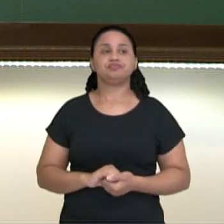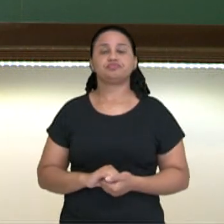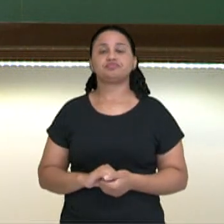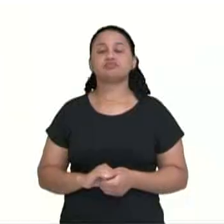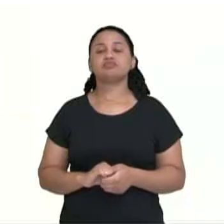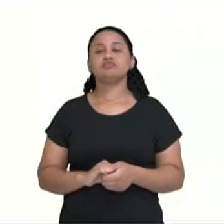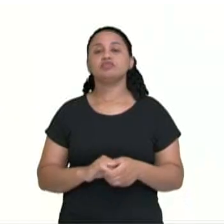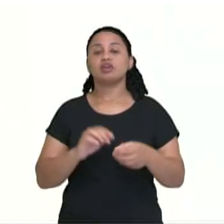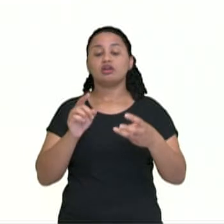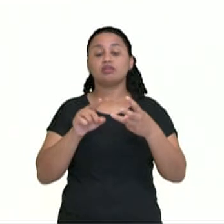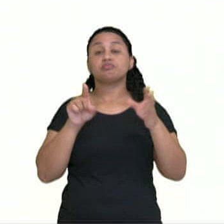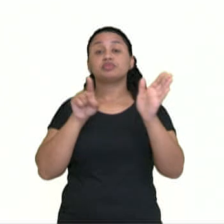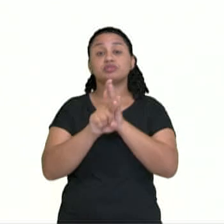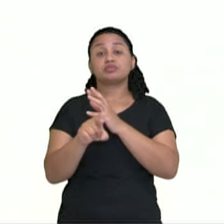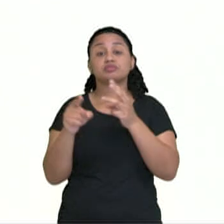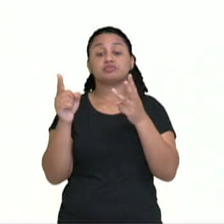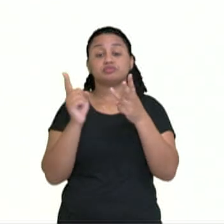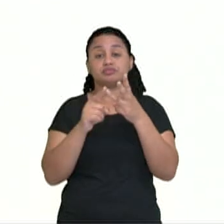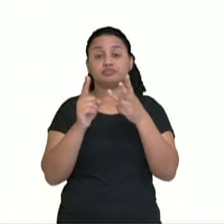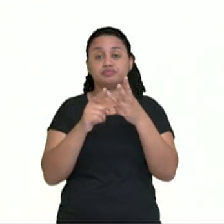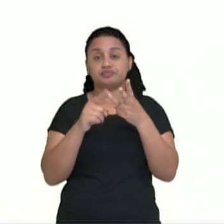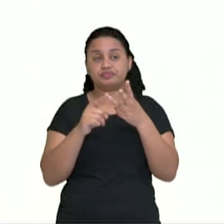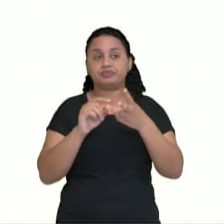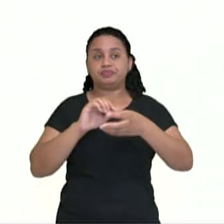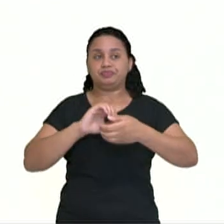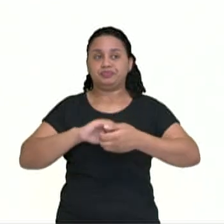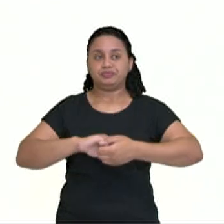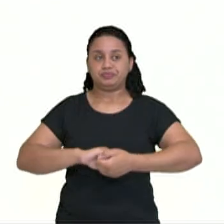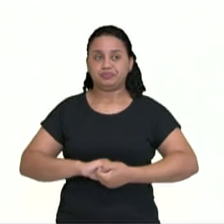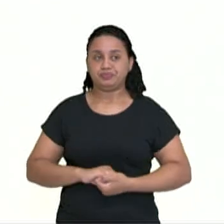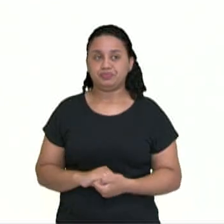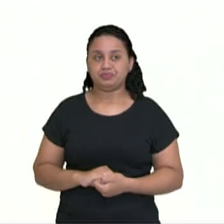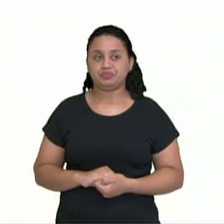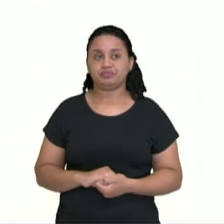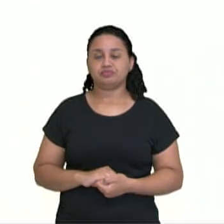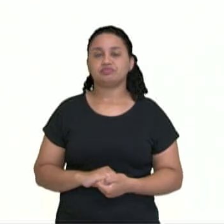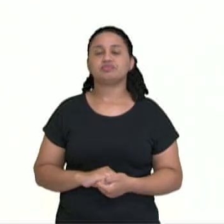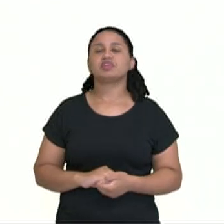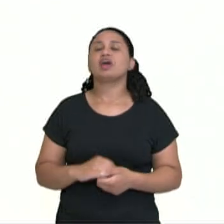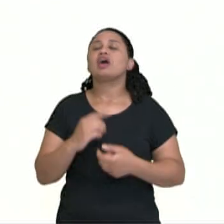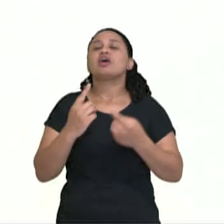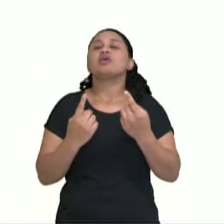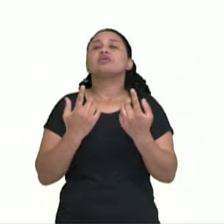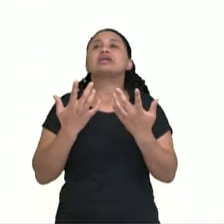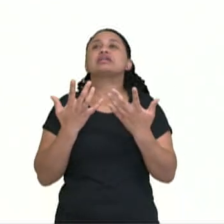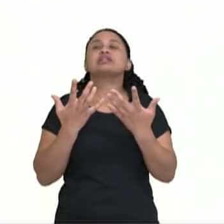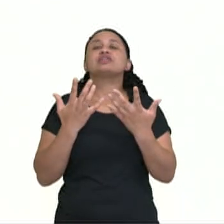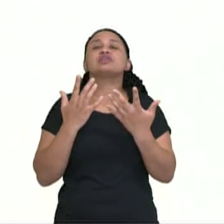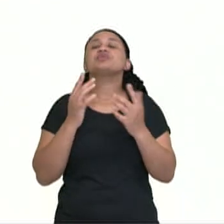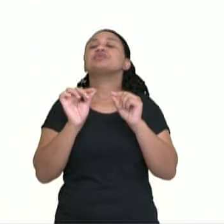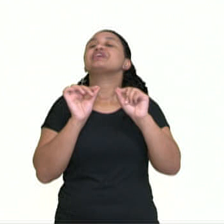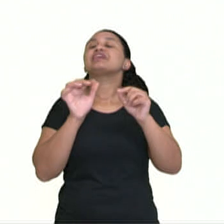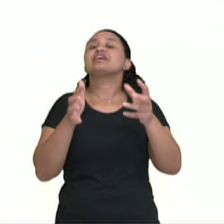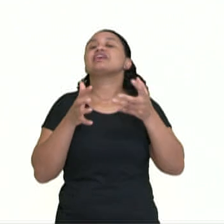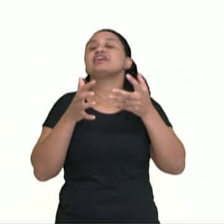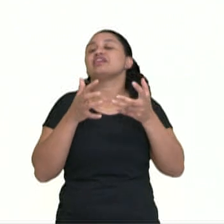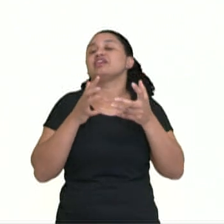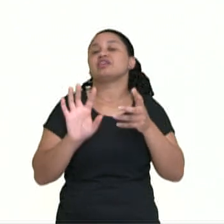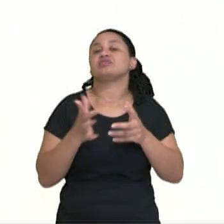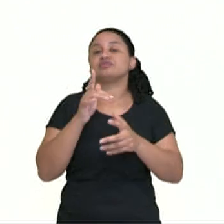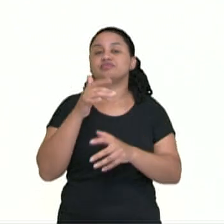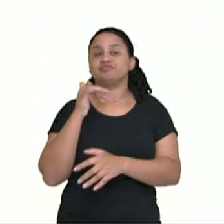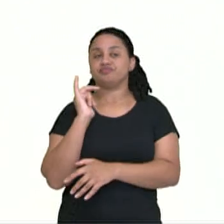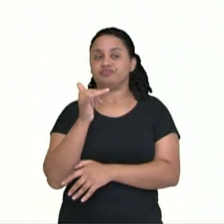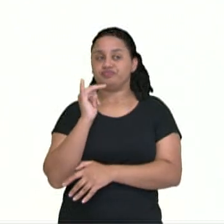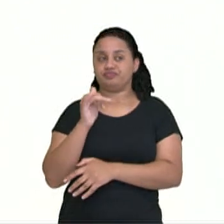Number 3. What was the expectation? Qual é a expectativa, né? The man would give